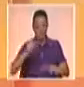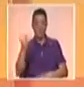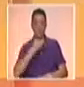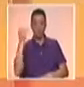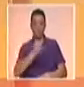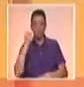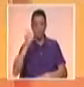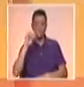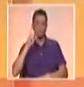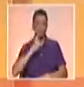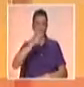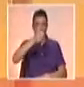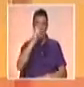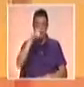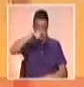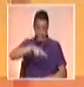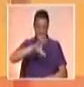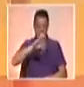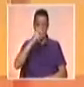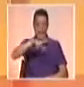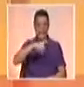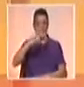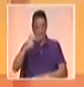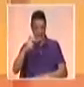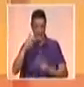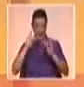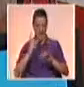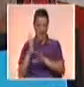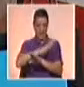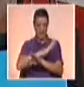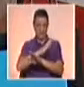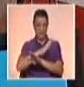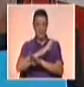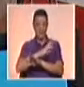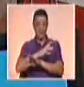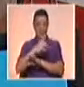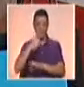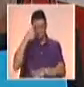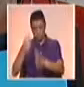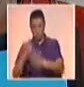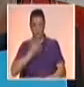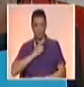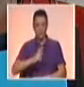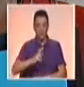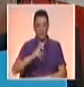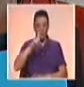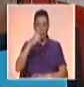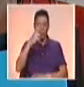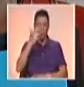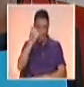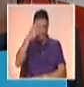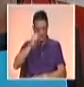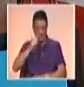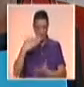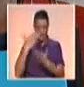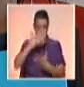Surdos de Benquenta. Uma resposta criada... Existia anteriormente? Sim. Uma resposta criada pelo Dr. Bissai Barreto no princípio